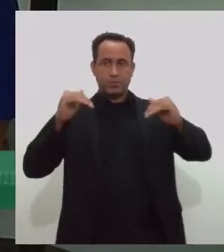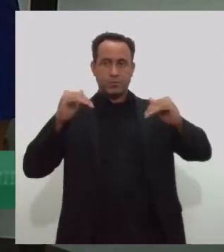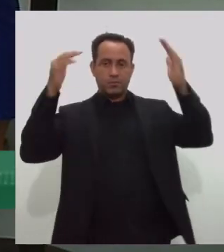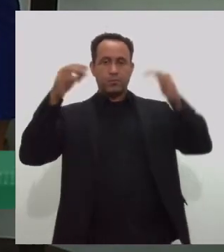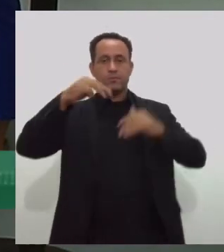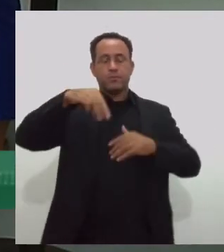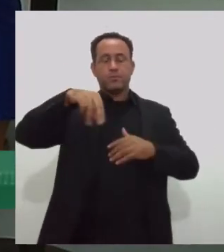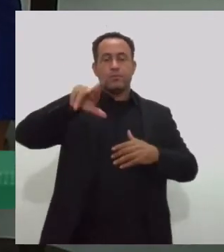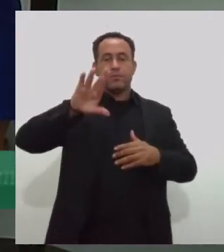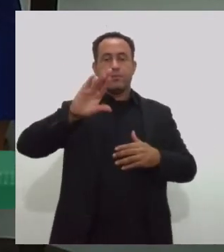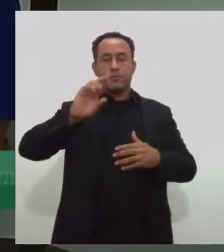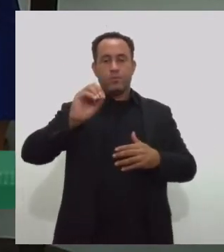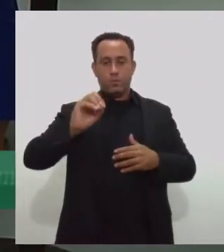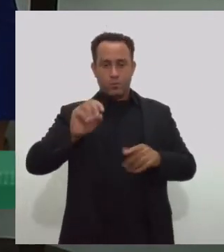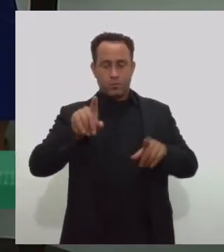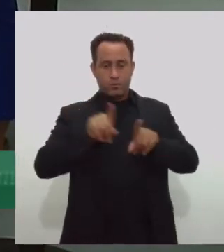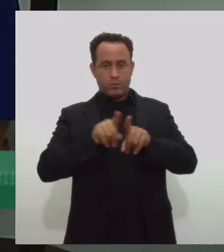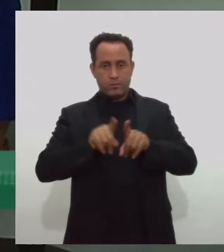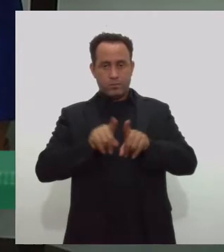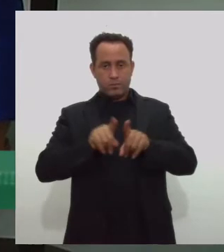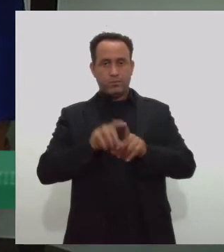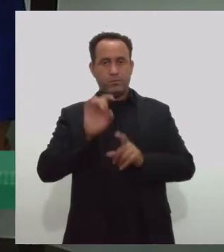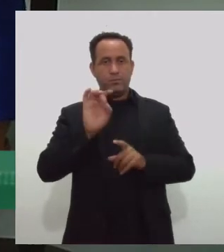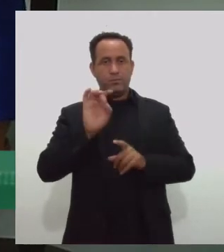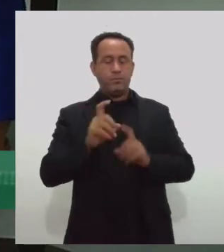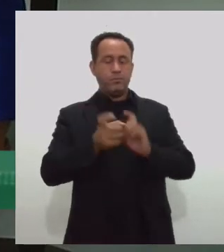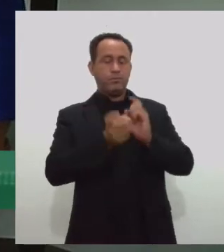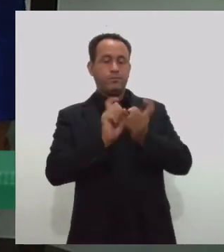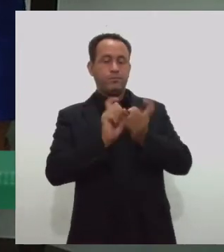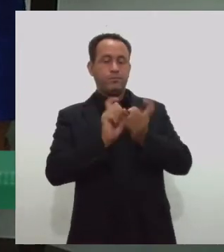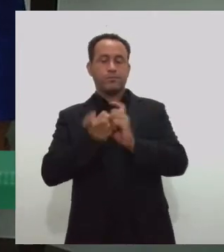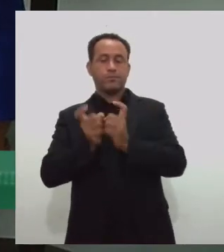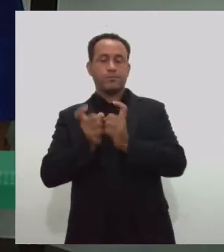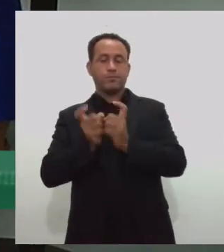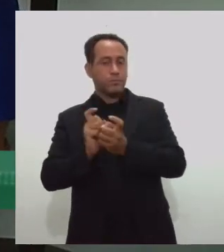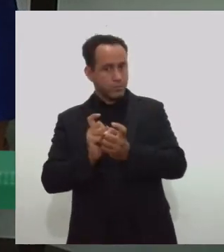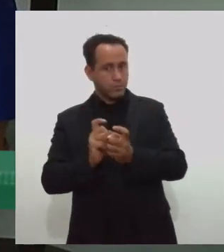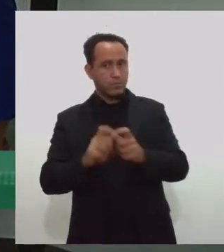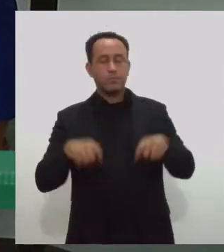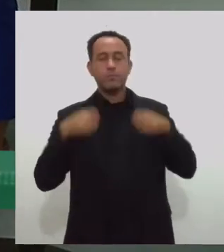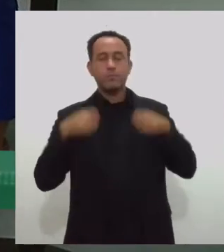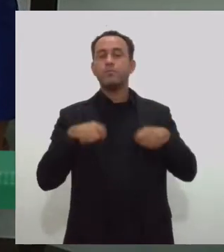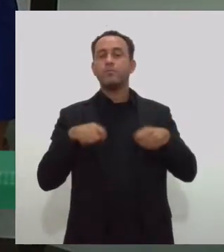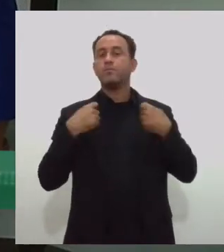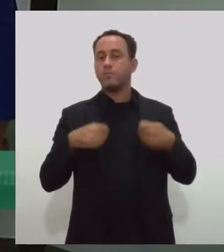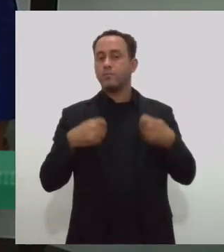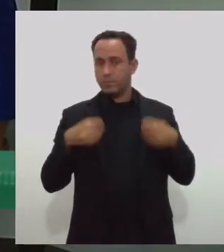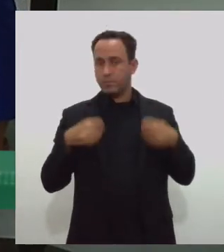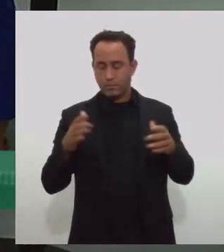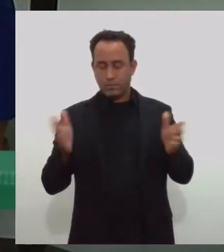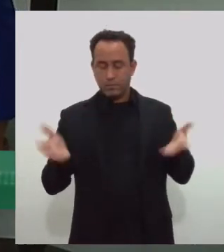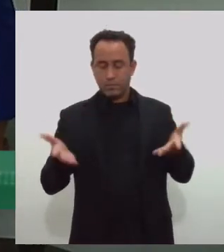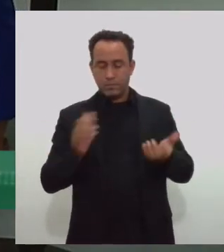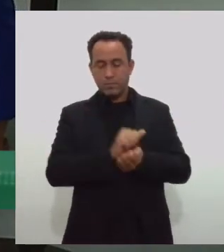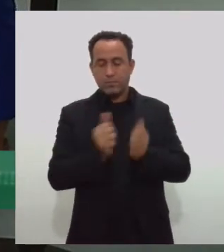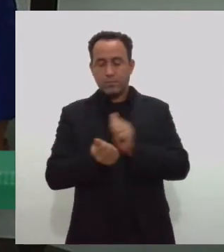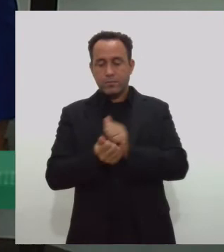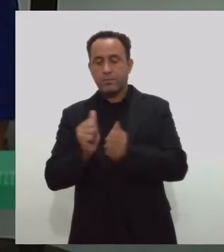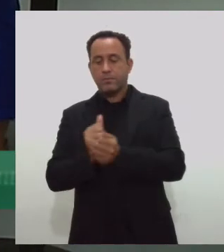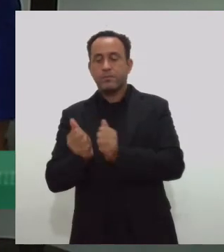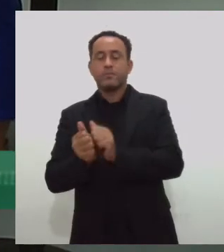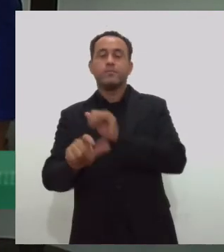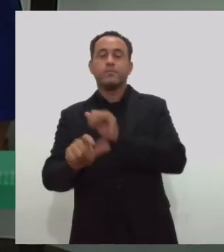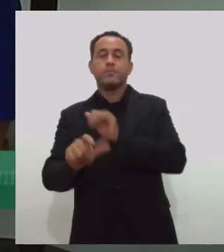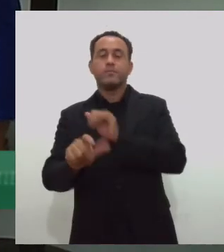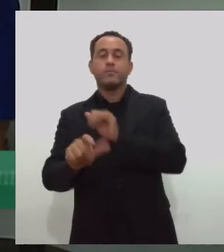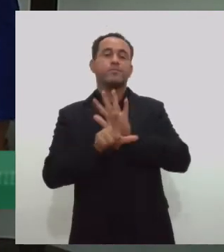Campbell, encarregada aí de não apenas discutir os pontos necessários, né, para o aprimoramento da lei, além das